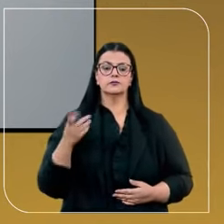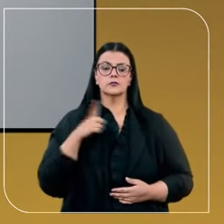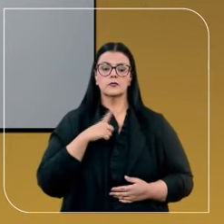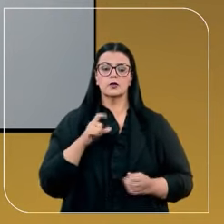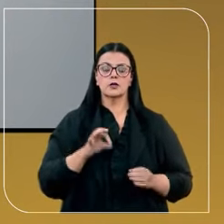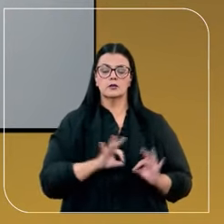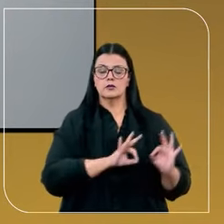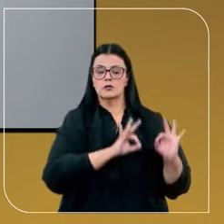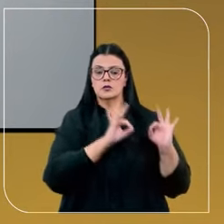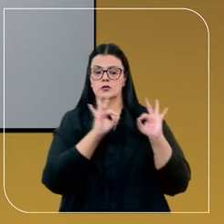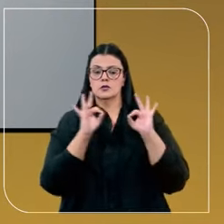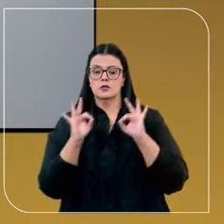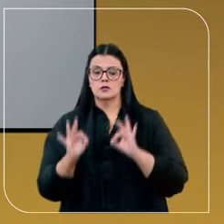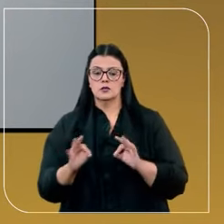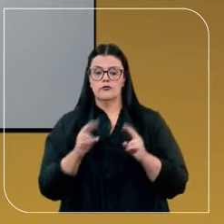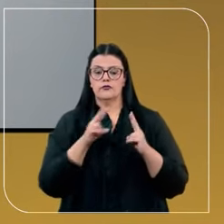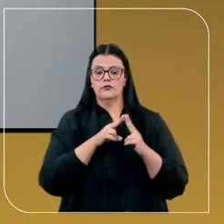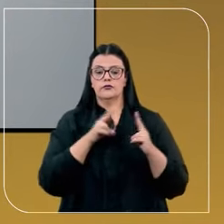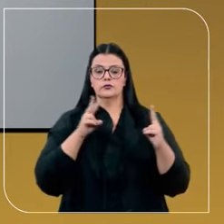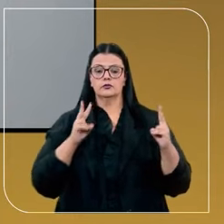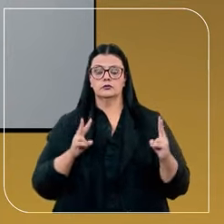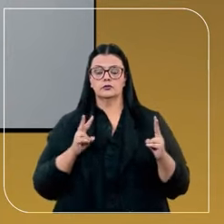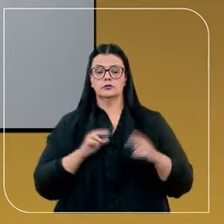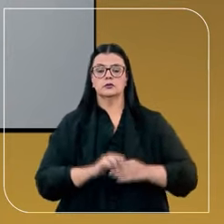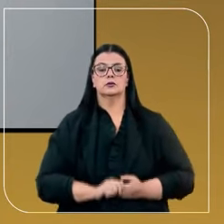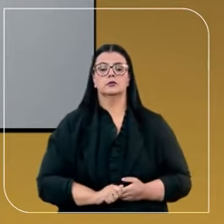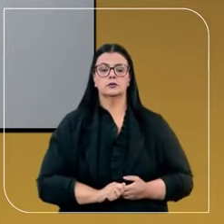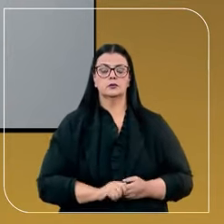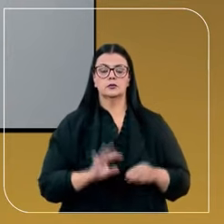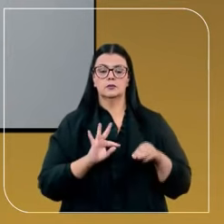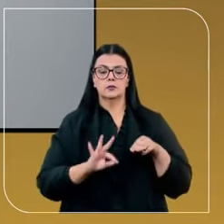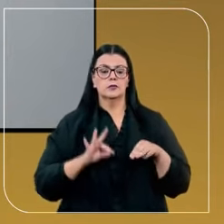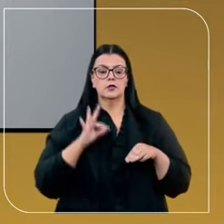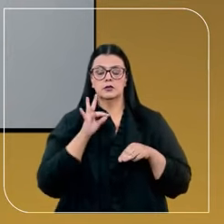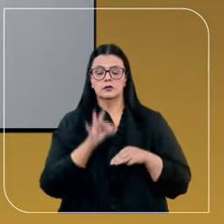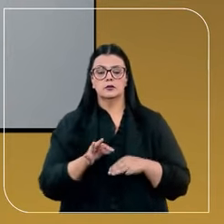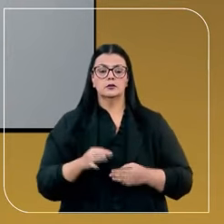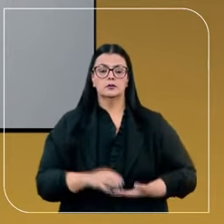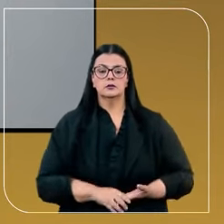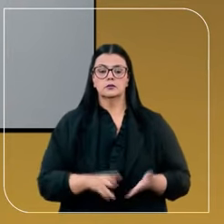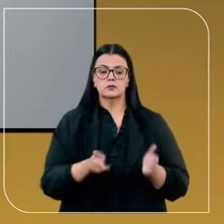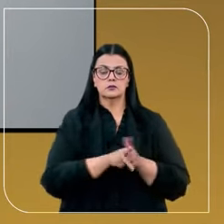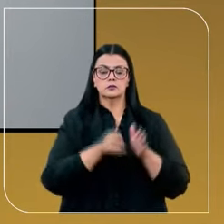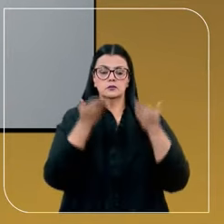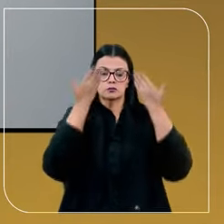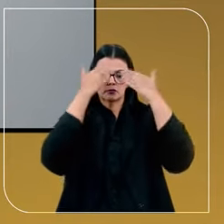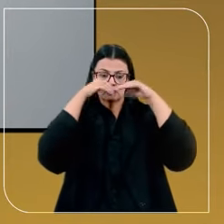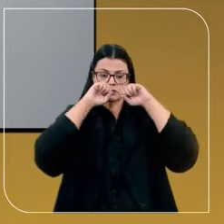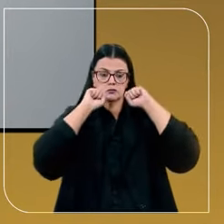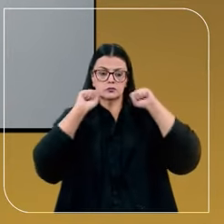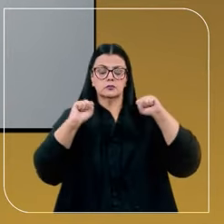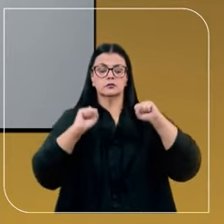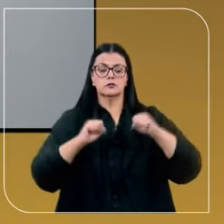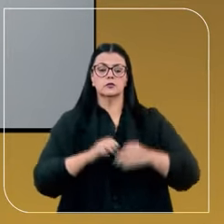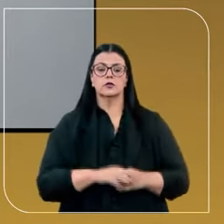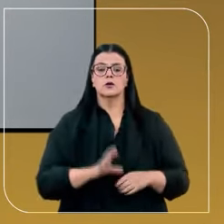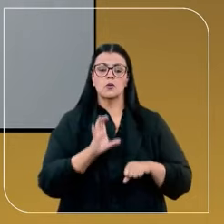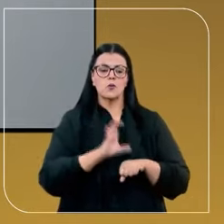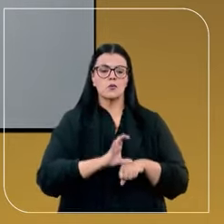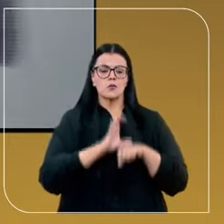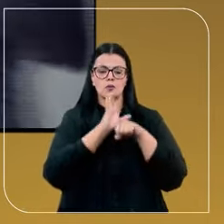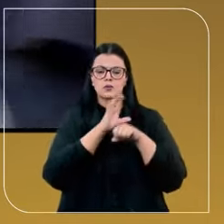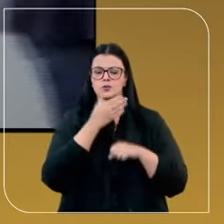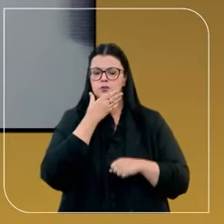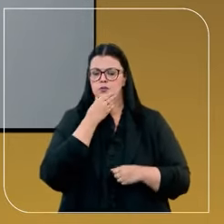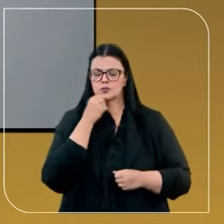assistem virtualmente, ministras e ministros dos tribunais superiores, conselheiras e conselheiros